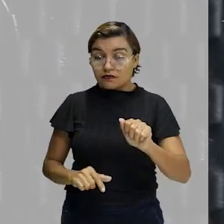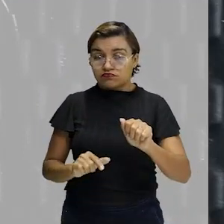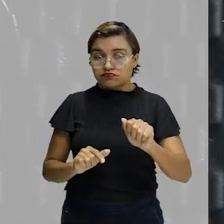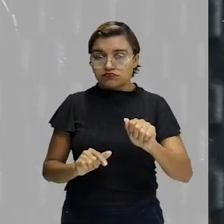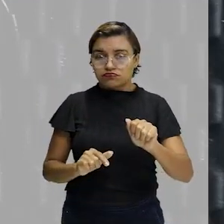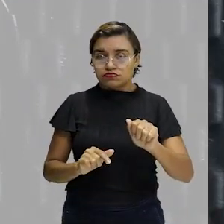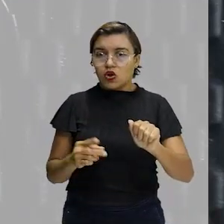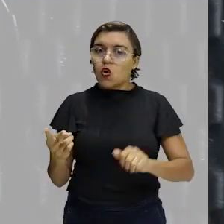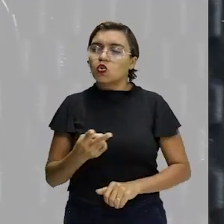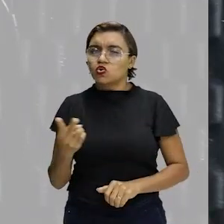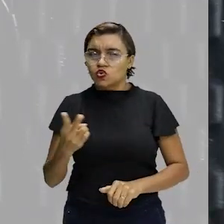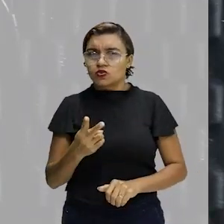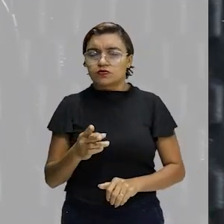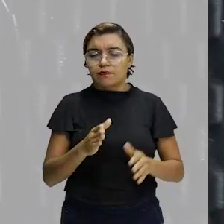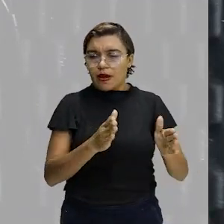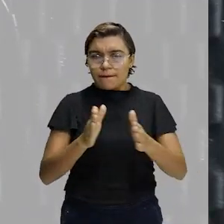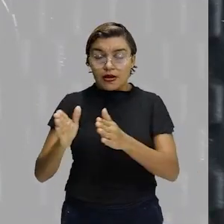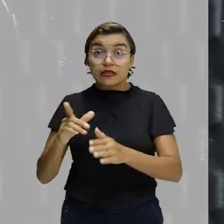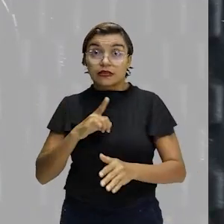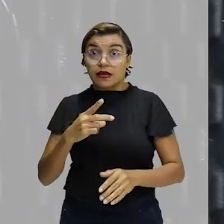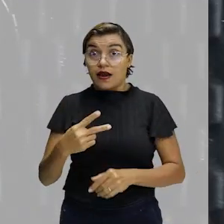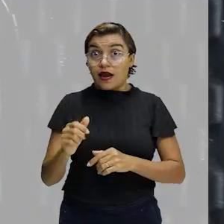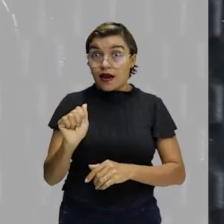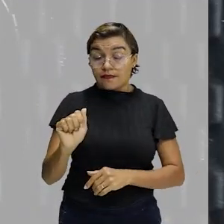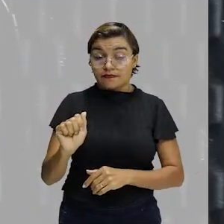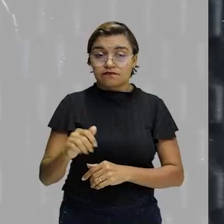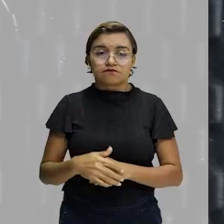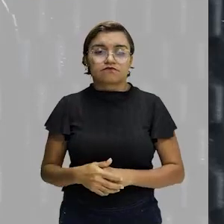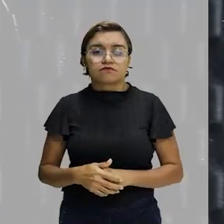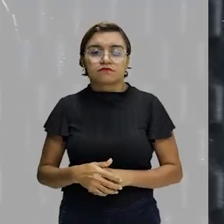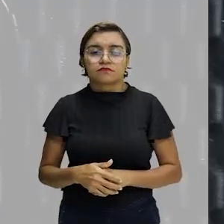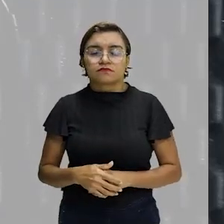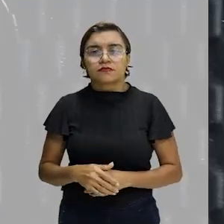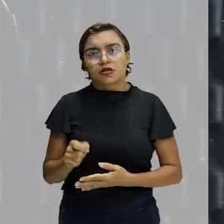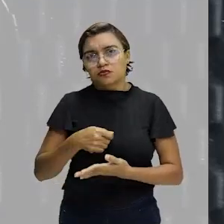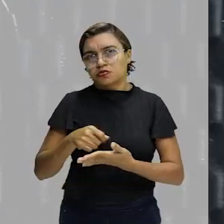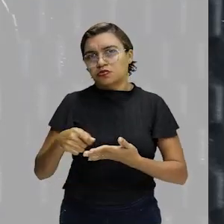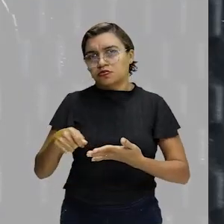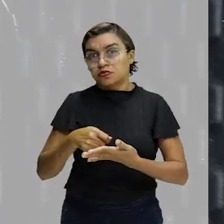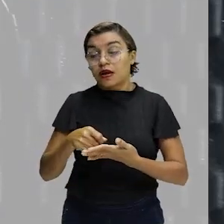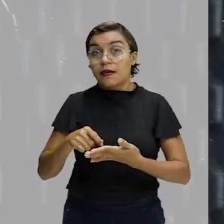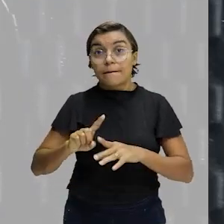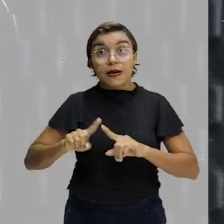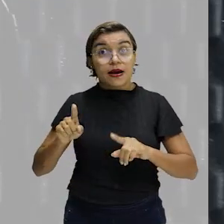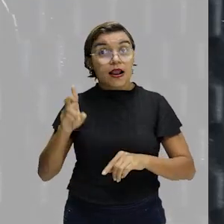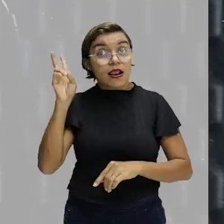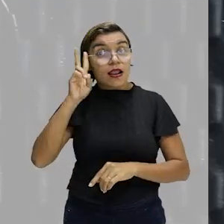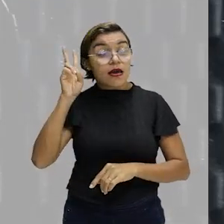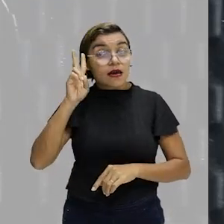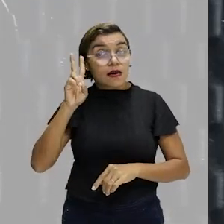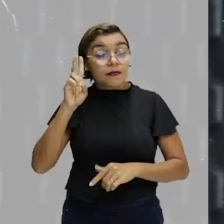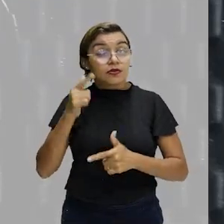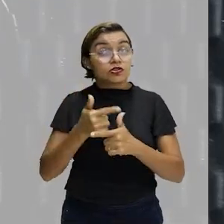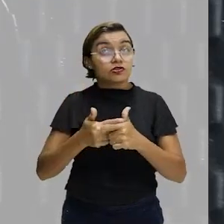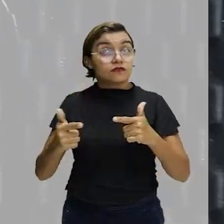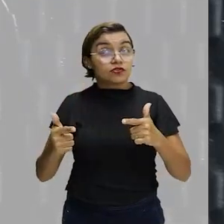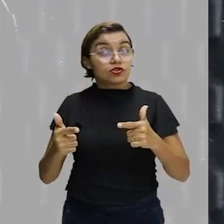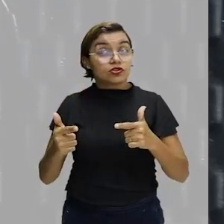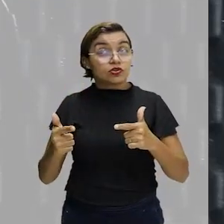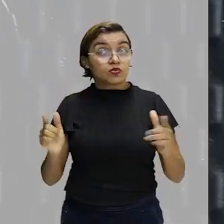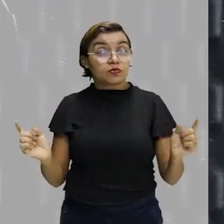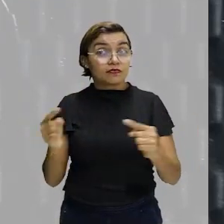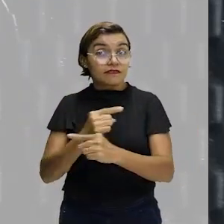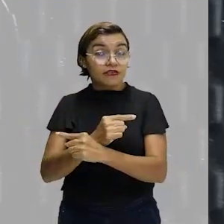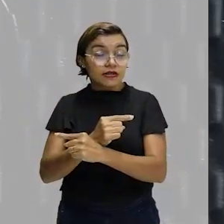então eu vou apenas deixar de escrevê-lo, mas lembre que eu estou fazendo a divisão com a operação inversa, tá?